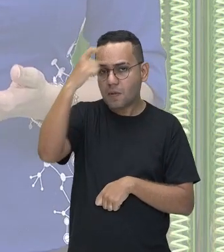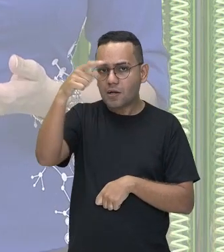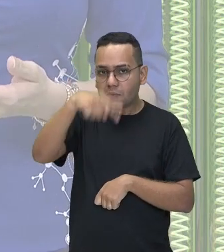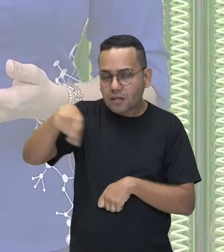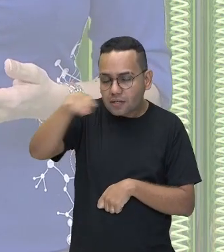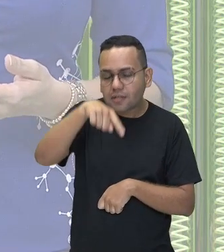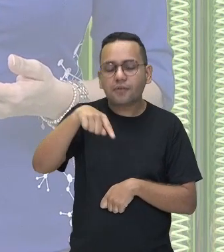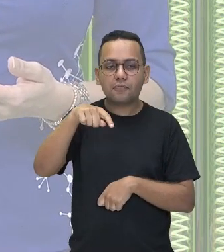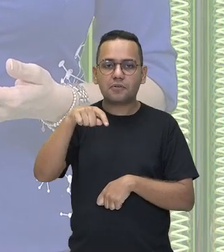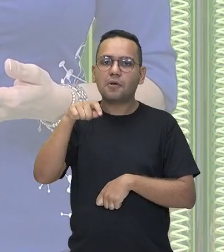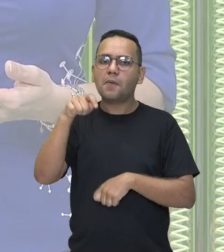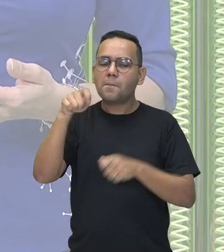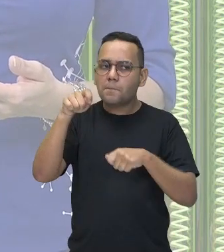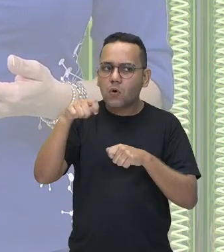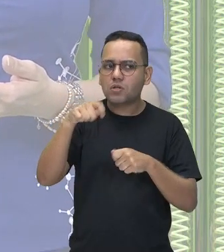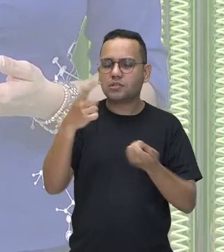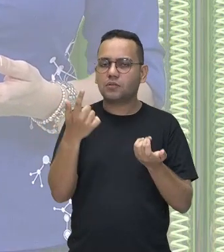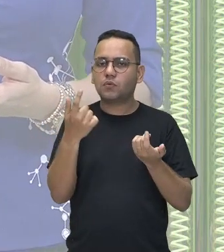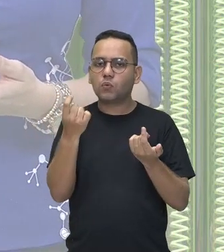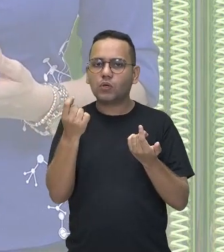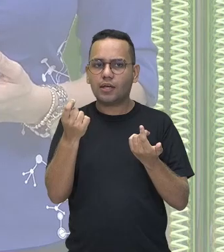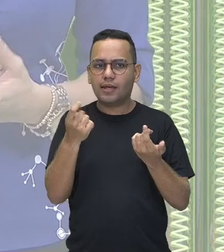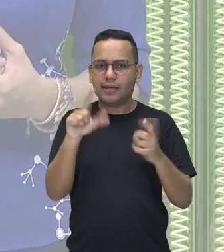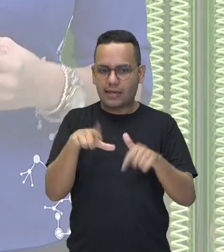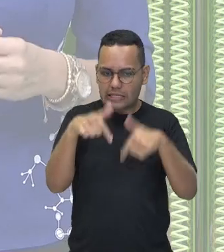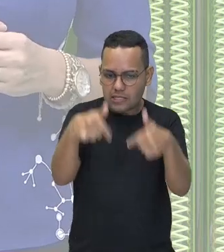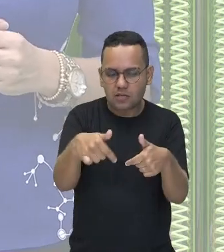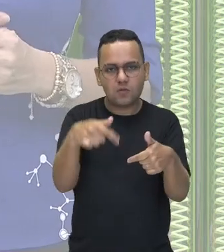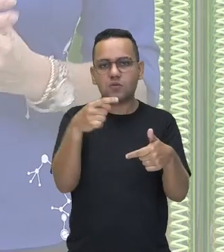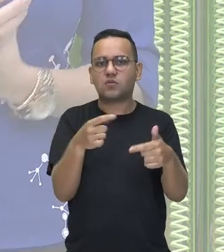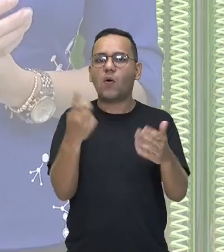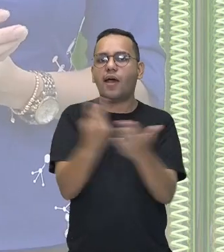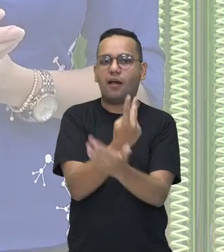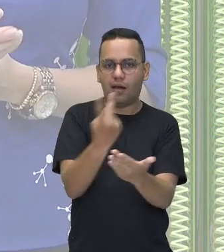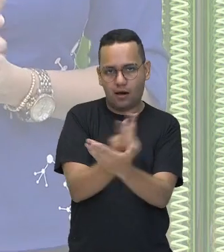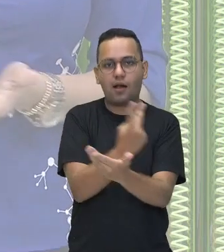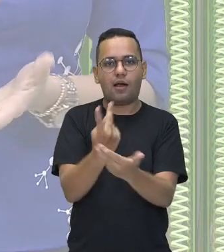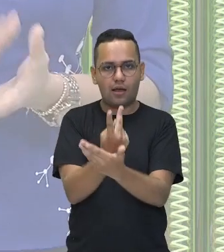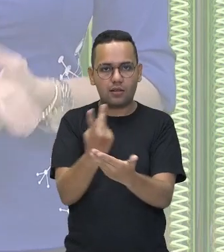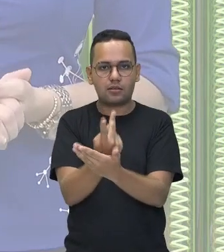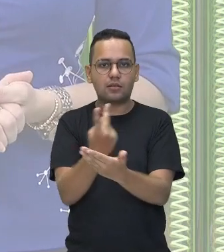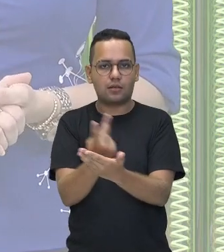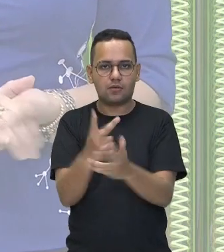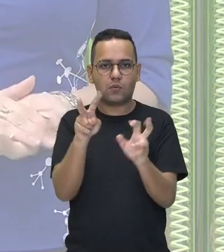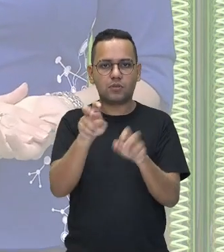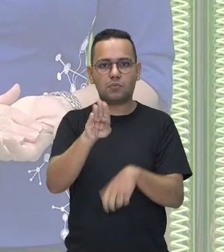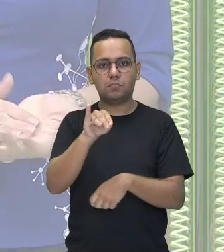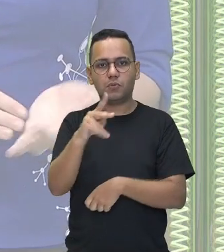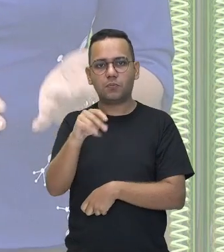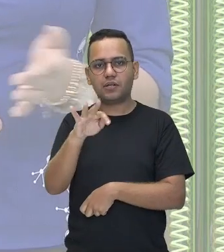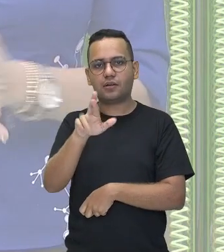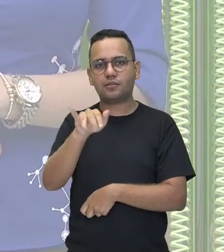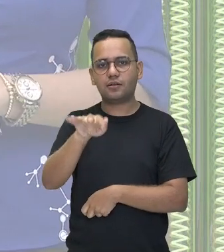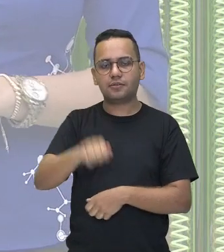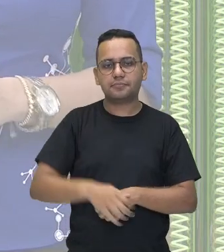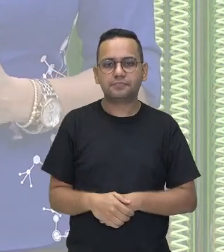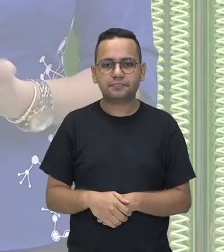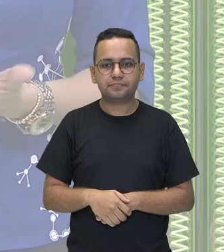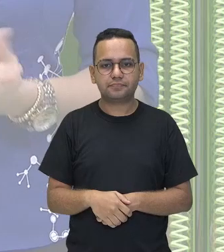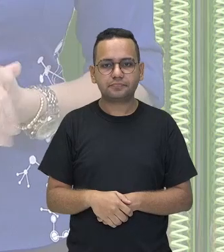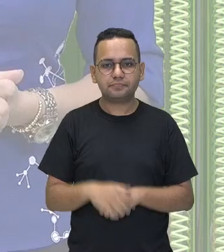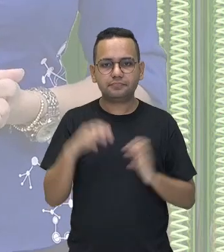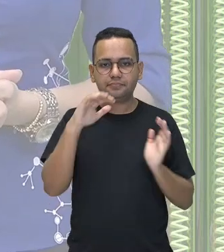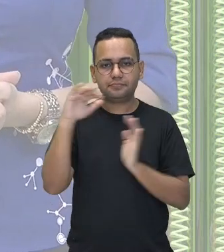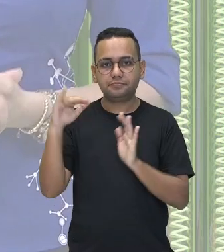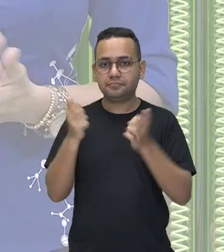o quanto que é ilegal e antiético a biopirataria, certo? Nas nossas aulas também